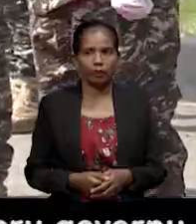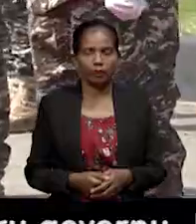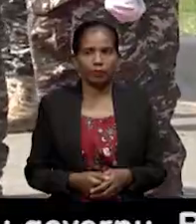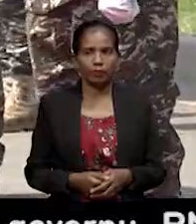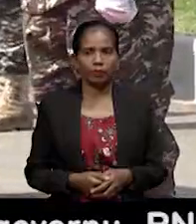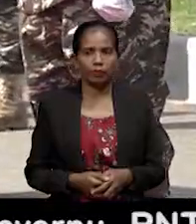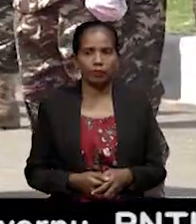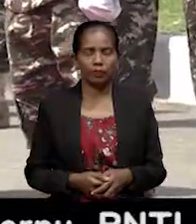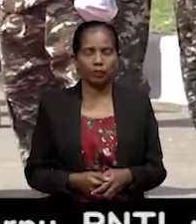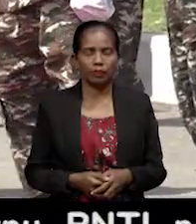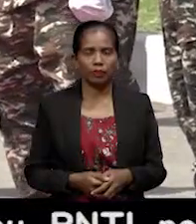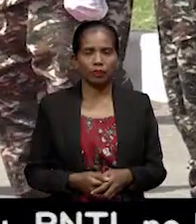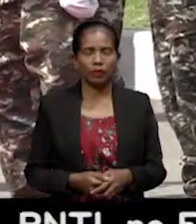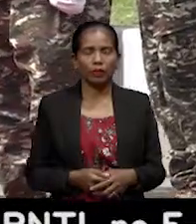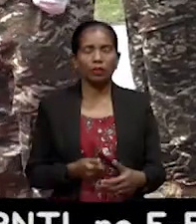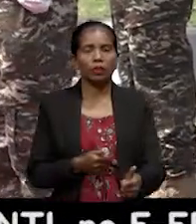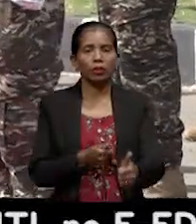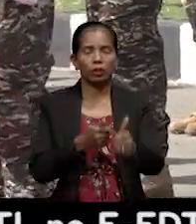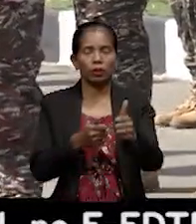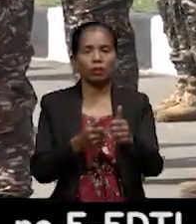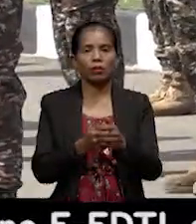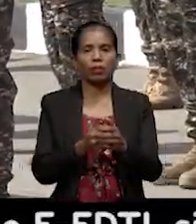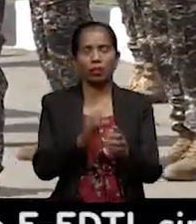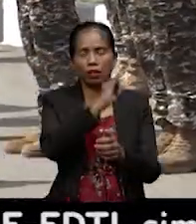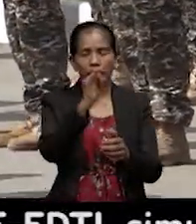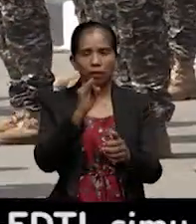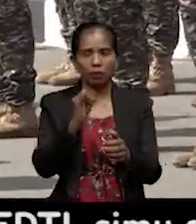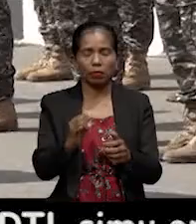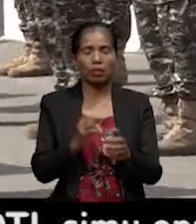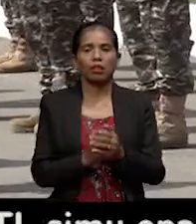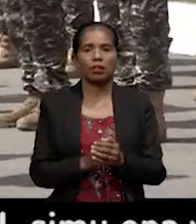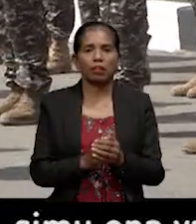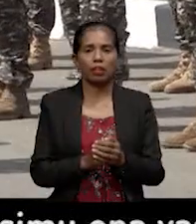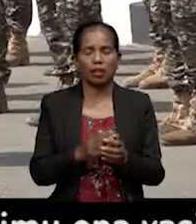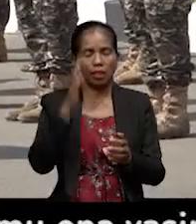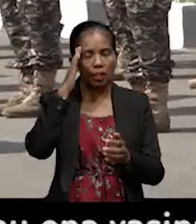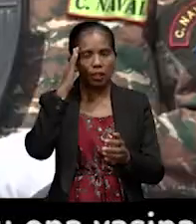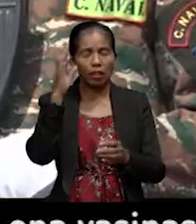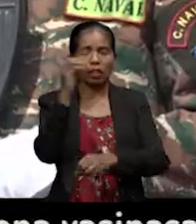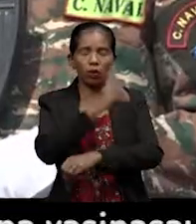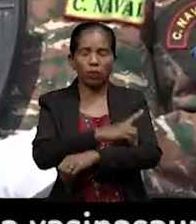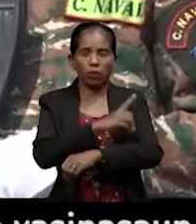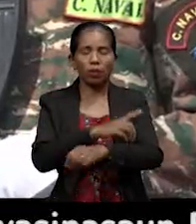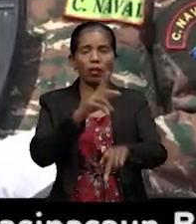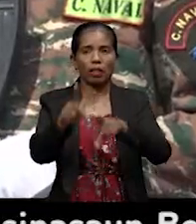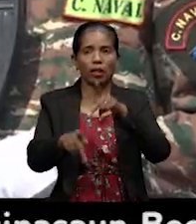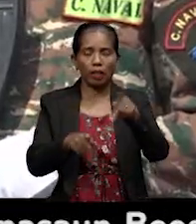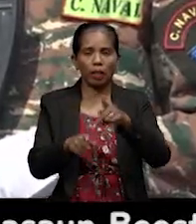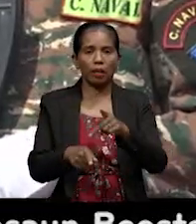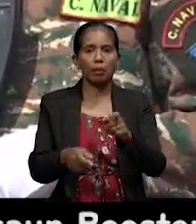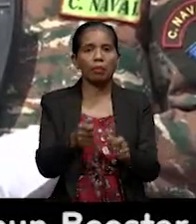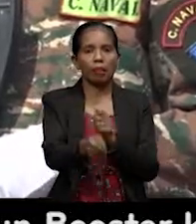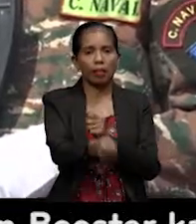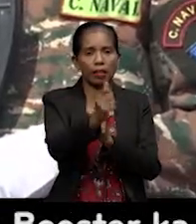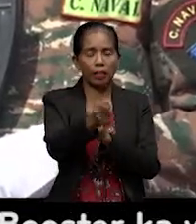Tour System Automatic Identification, no Skylight System, detecta cada loron movimentação pesca ilegal, hal